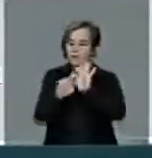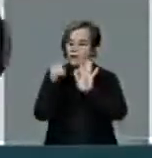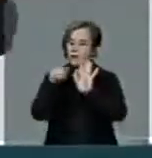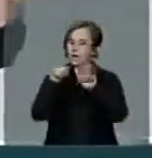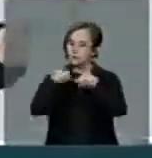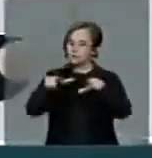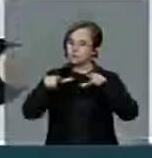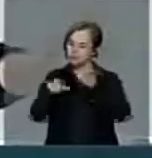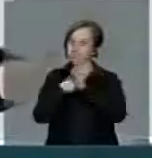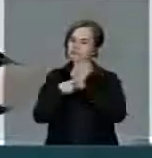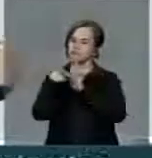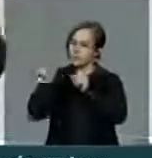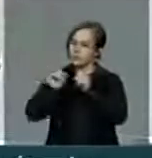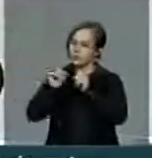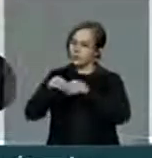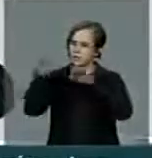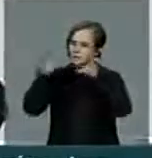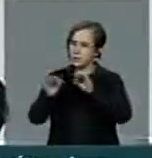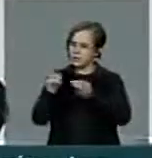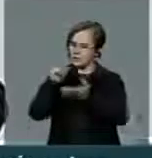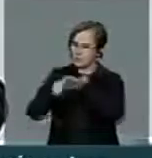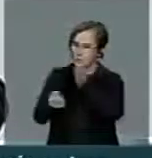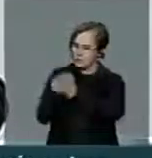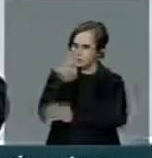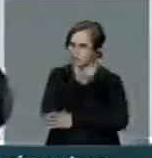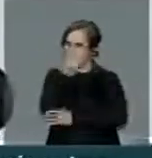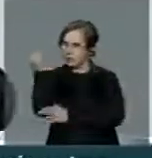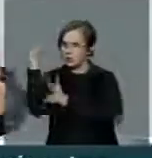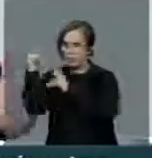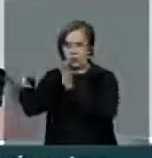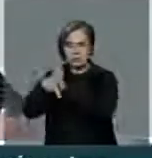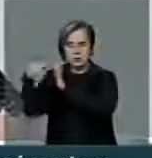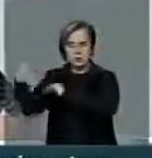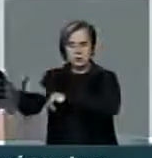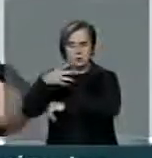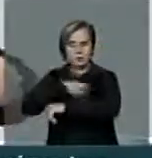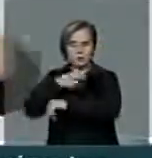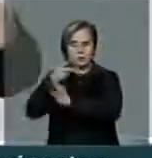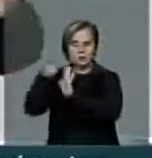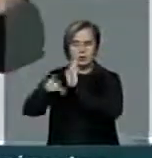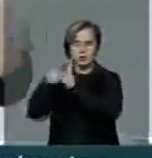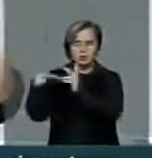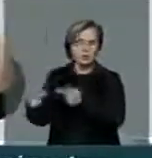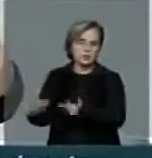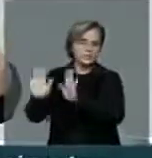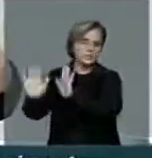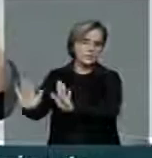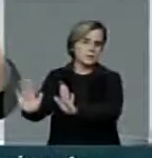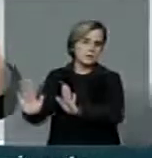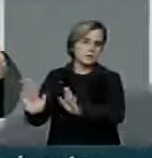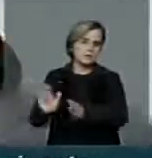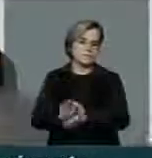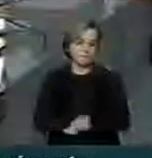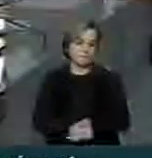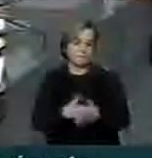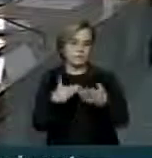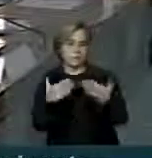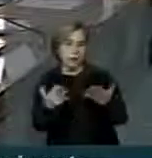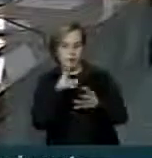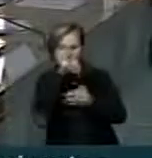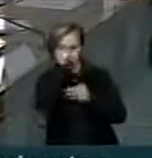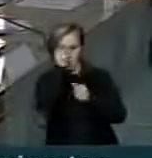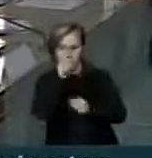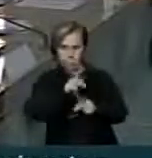sistema, ele está fazendo a regulação ambiental desse jeito. Como se eles quiserem chamar. Agora é impossível que o poder